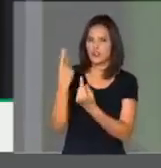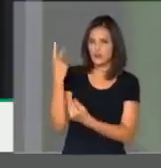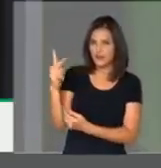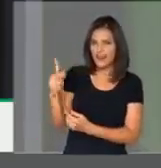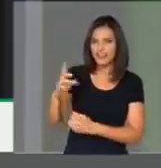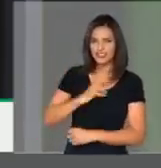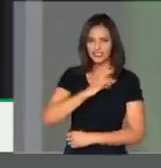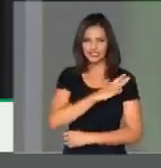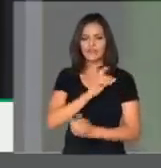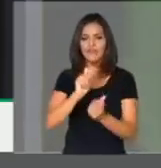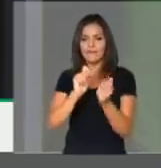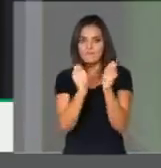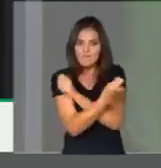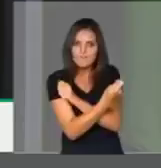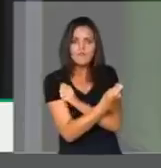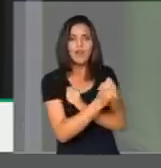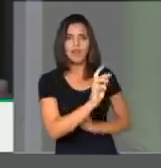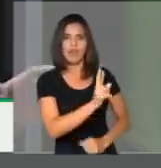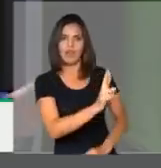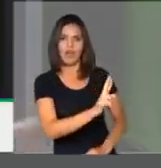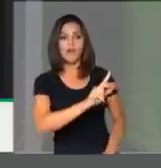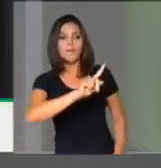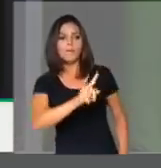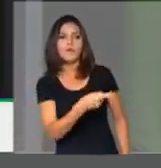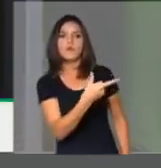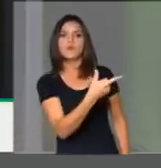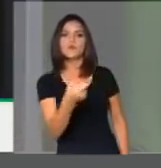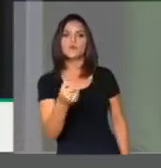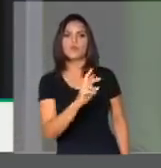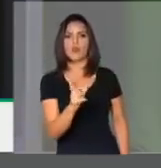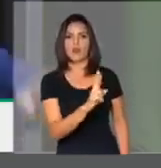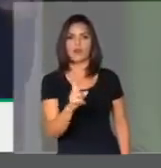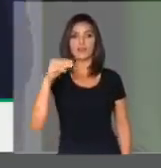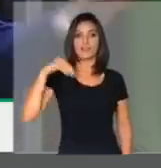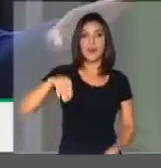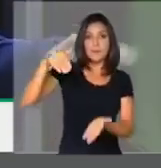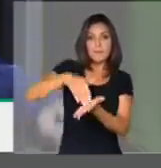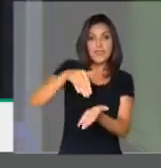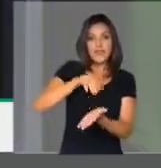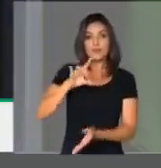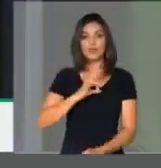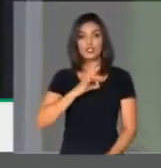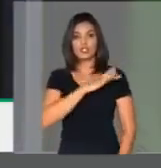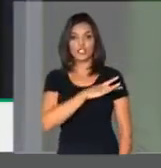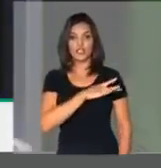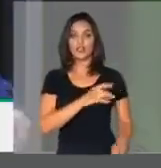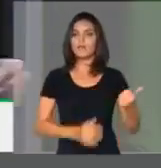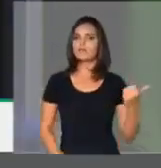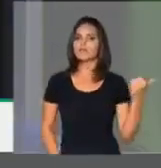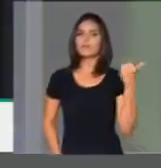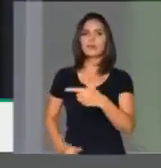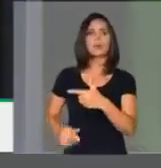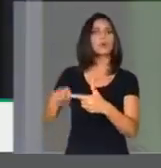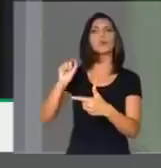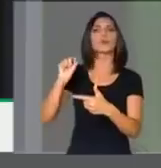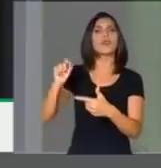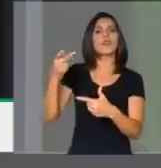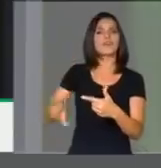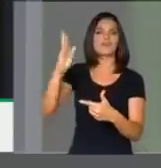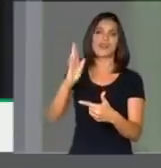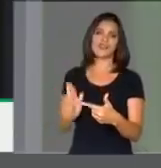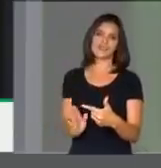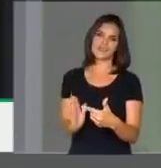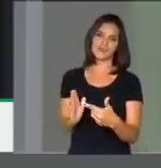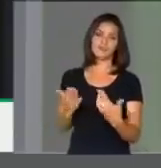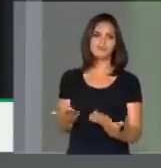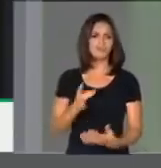de R$1.200. São dados oficiais. Então, quando vierem me apresentar, ou apresentar para o povo